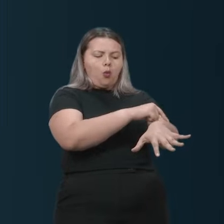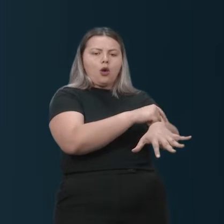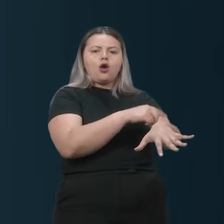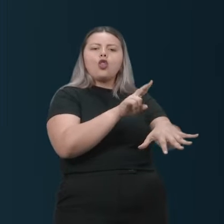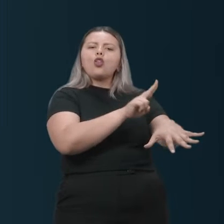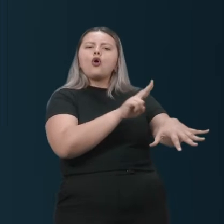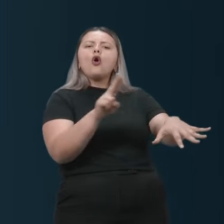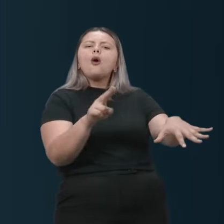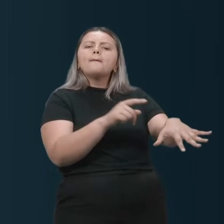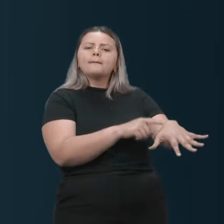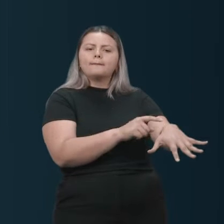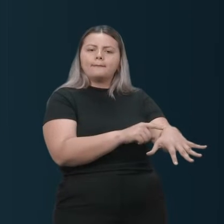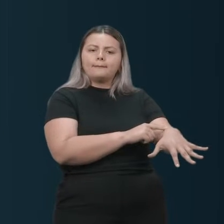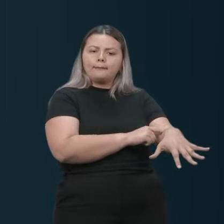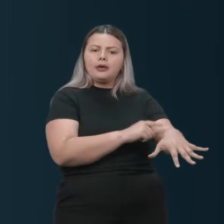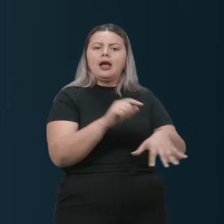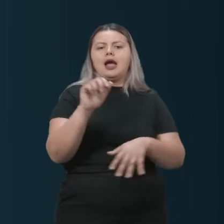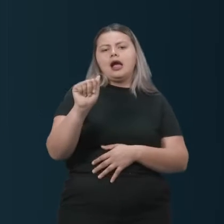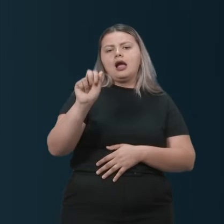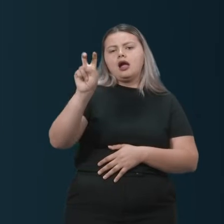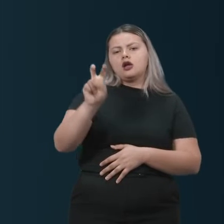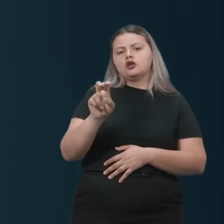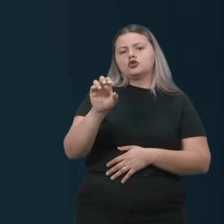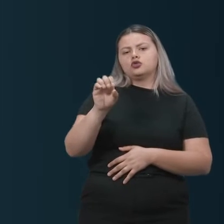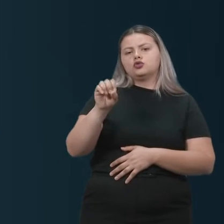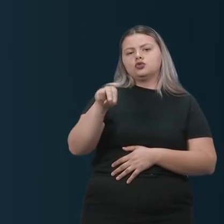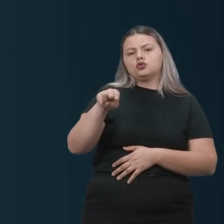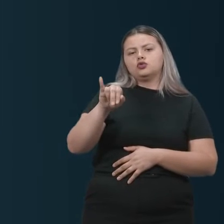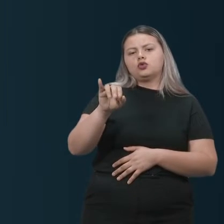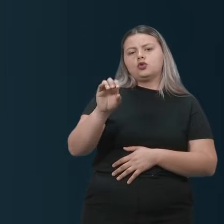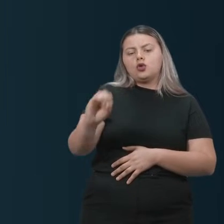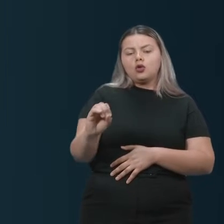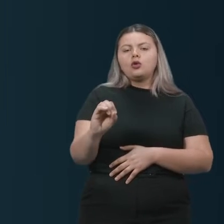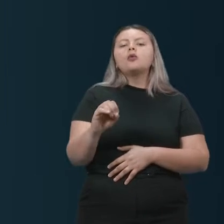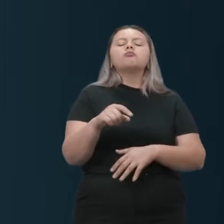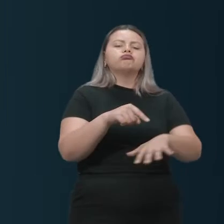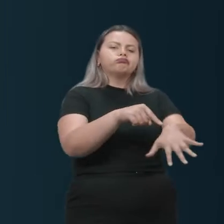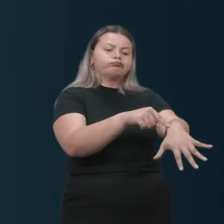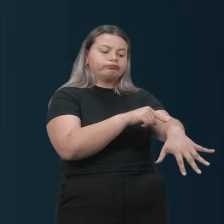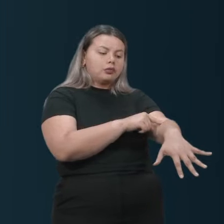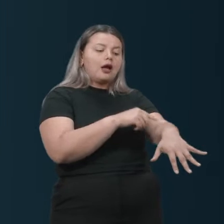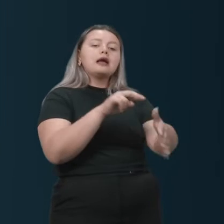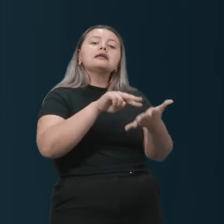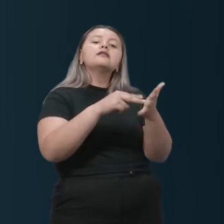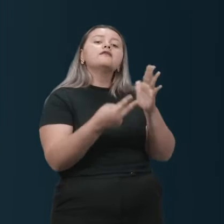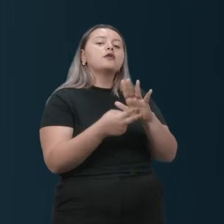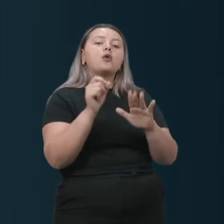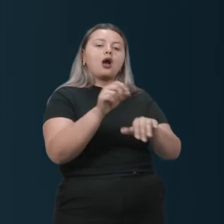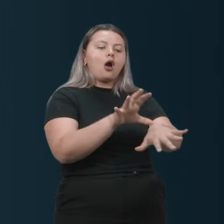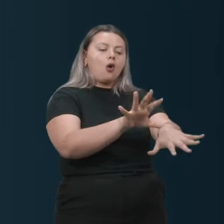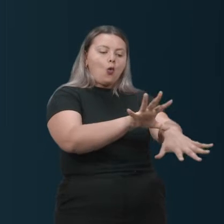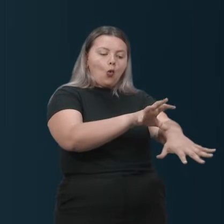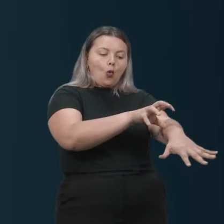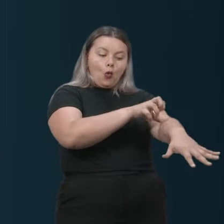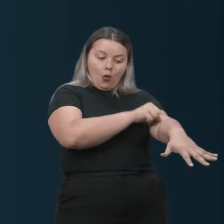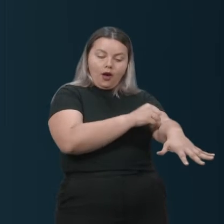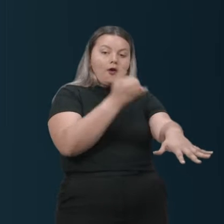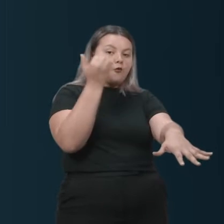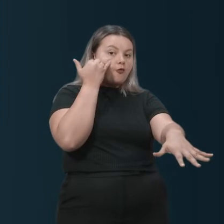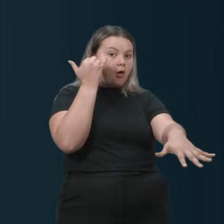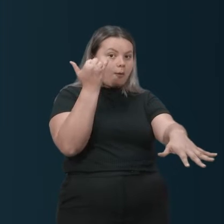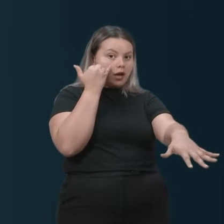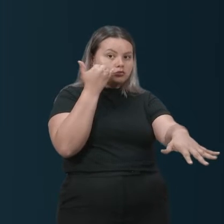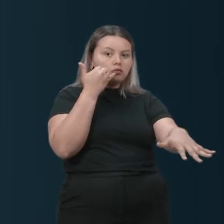muito longo, que é chamado de axônio. O axônio permite que a informação chegada